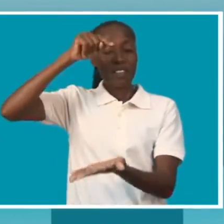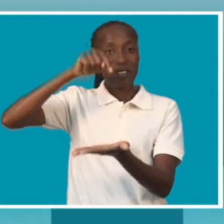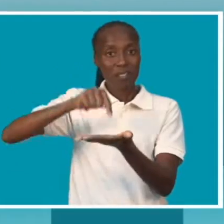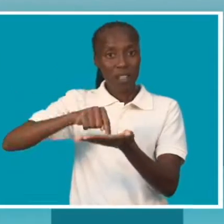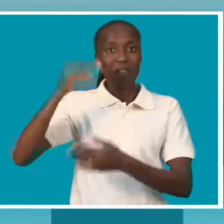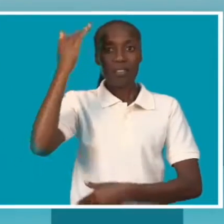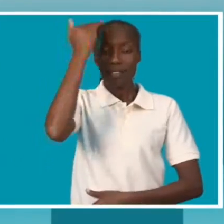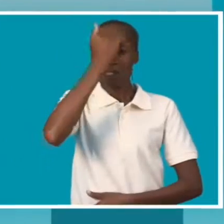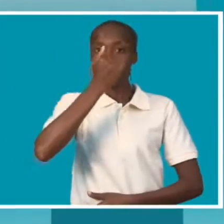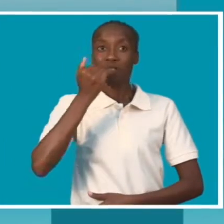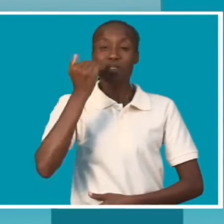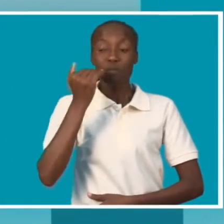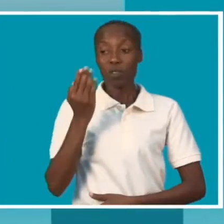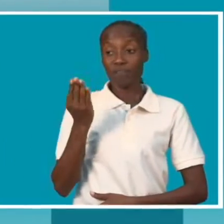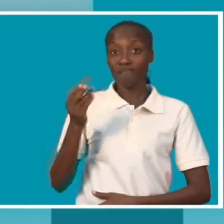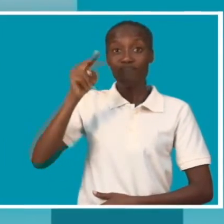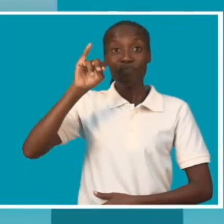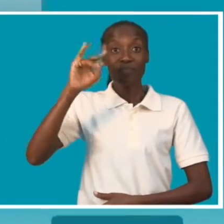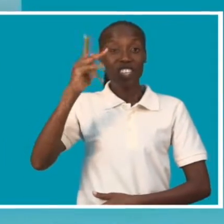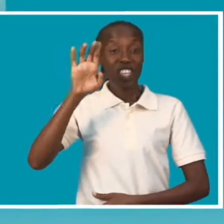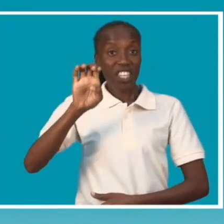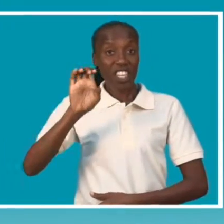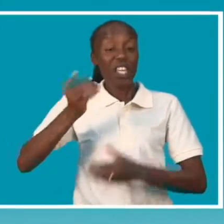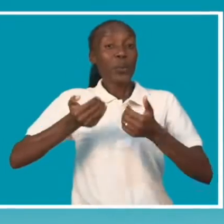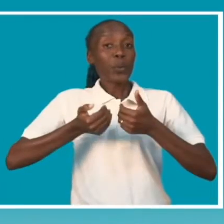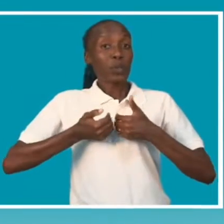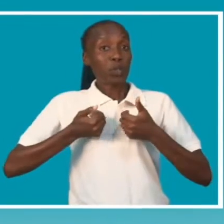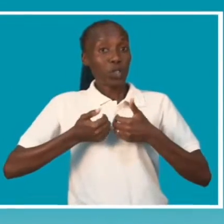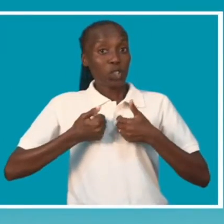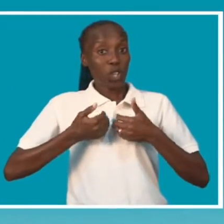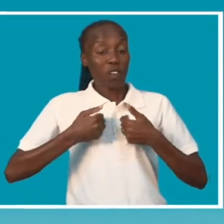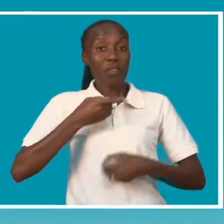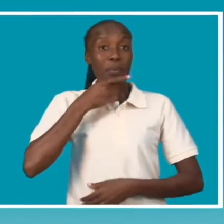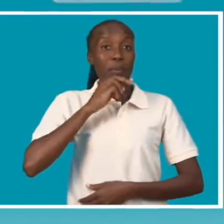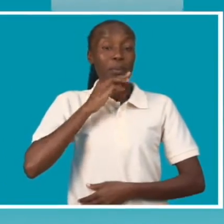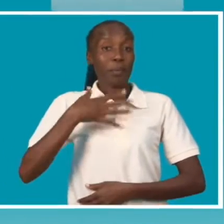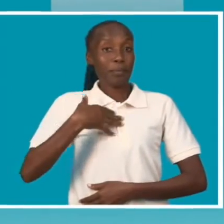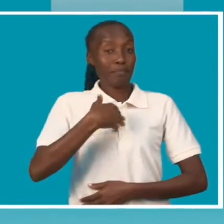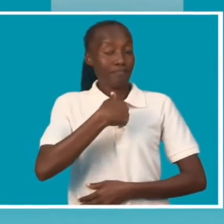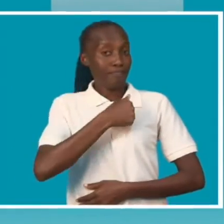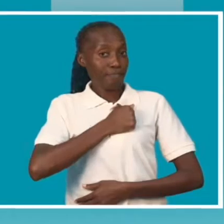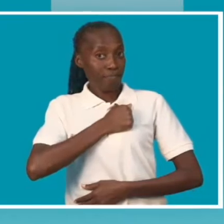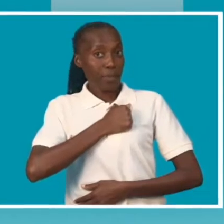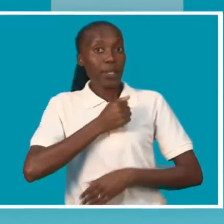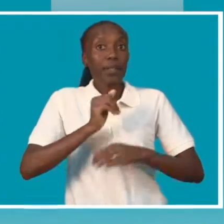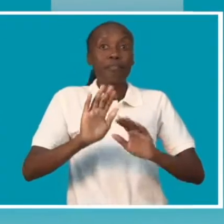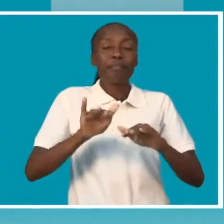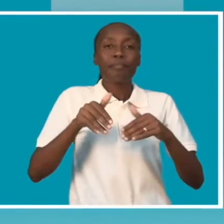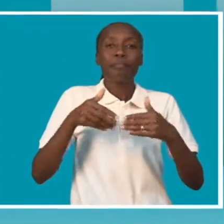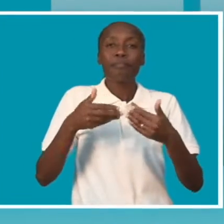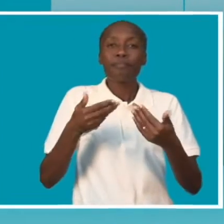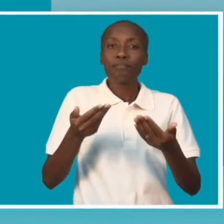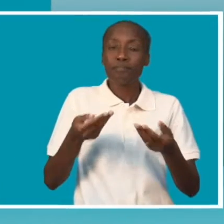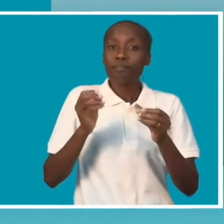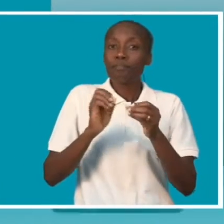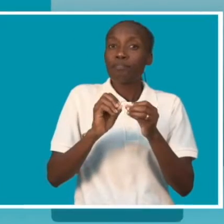Chimoio. Nick, jovem, órfão, de pais, que desde a